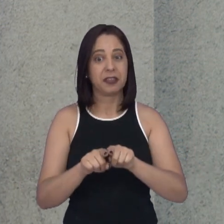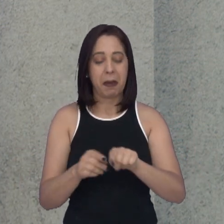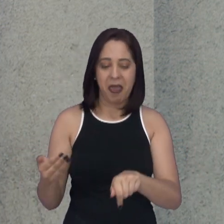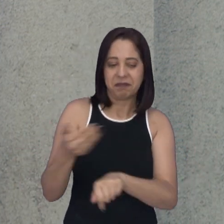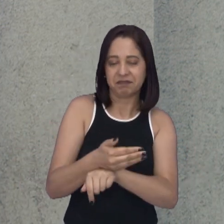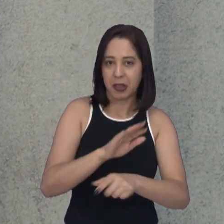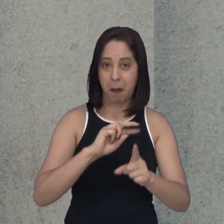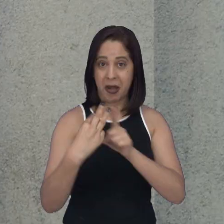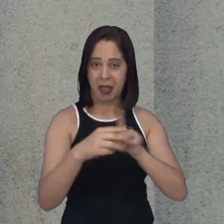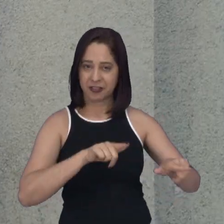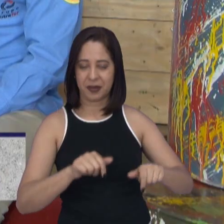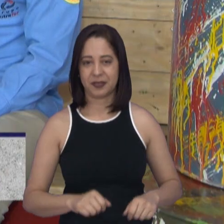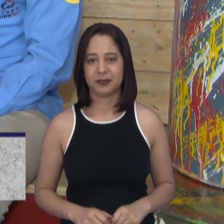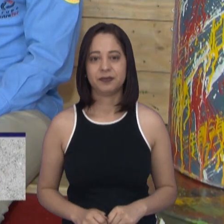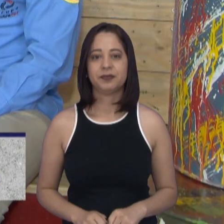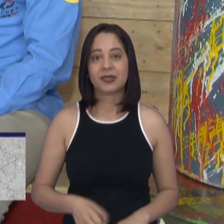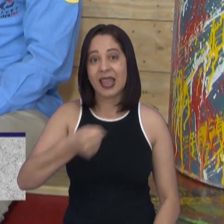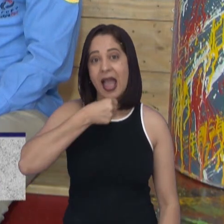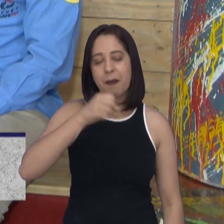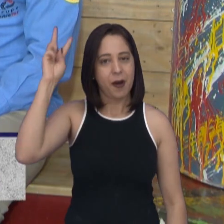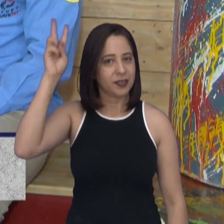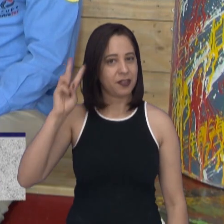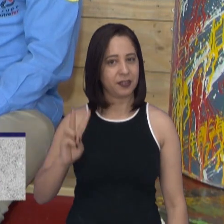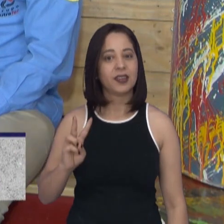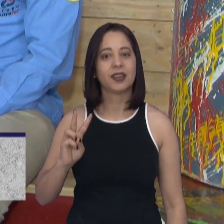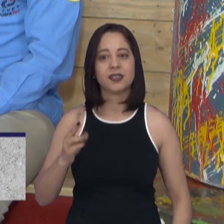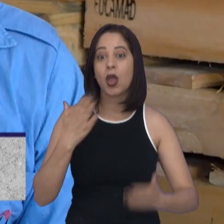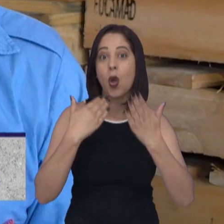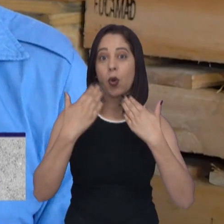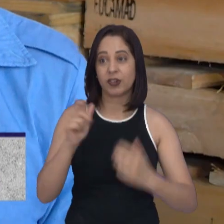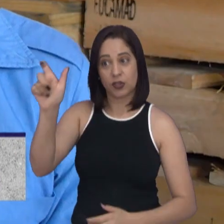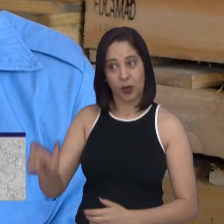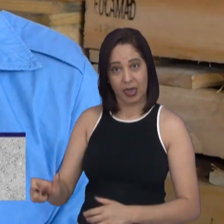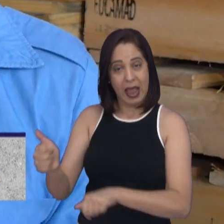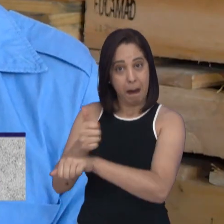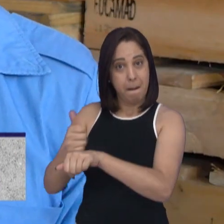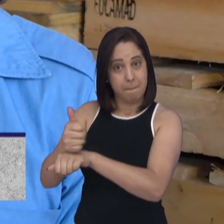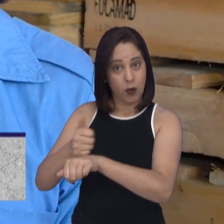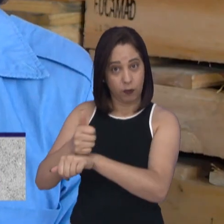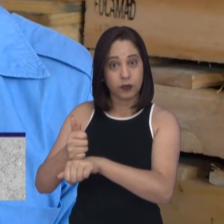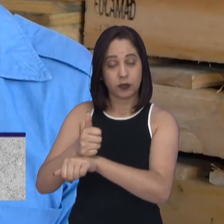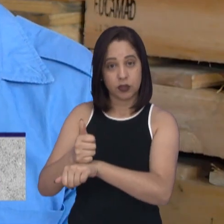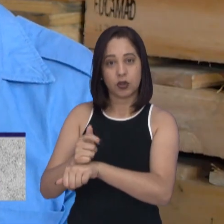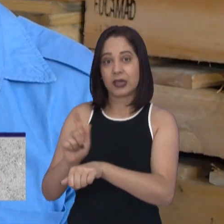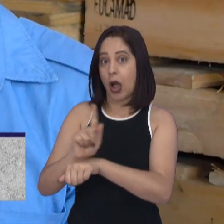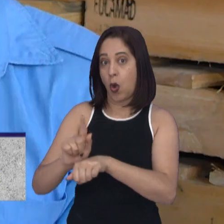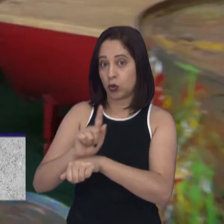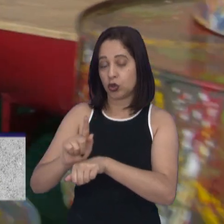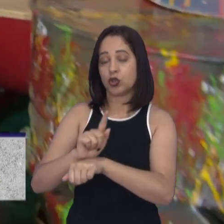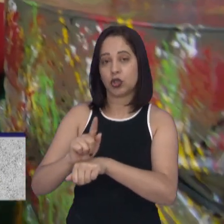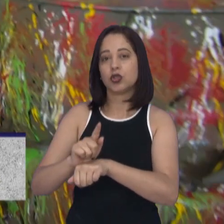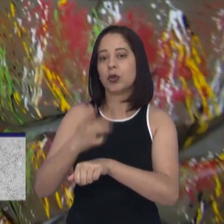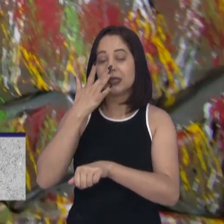nessa área. A repórter Vanessa Nascimento conversou com um especialista no segmento de gestão de resíduos